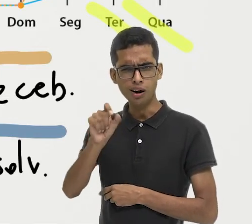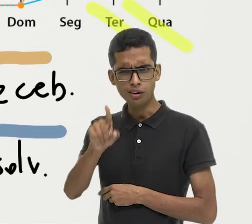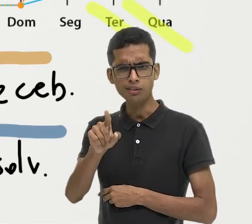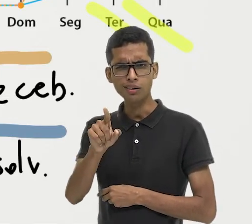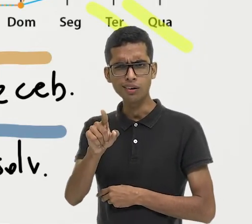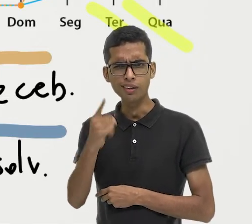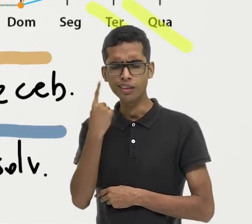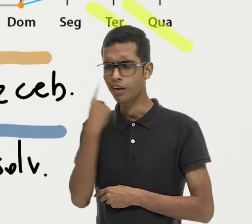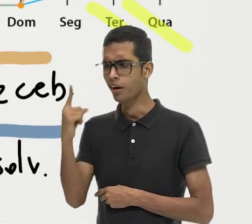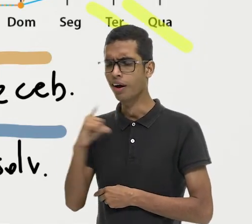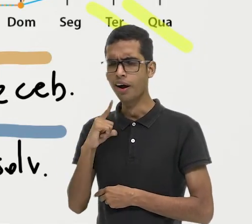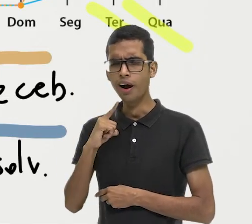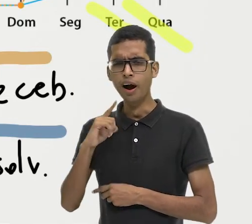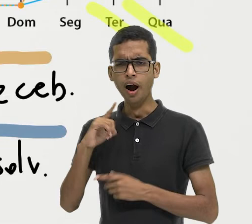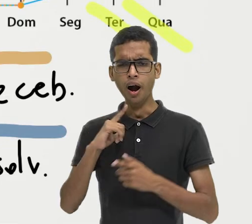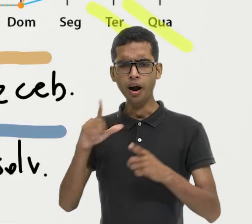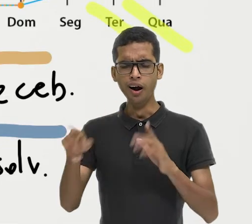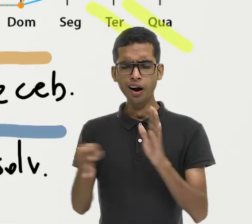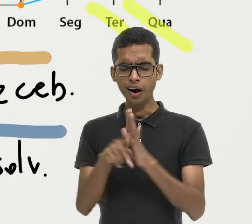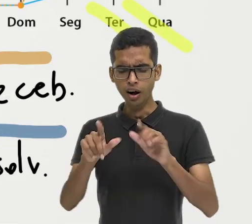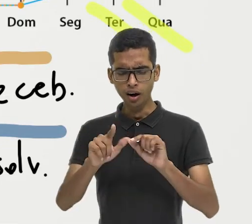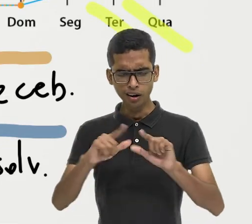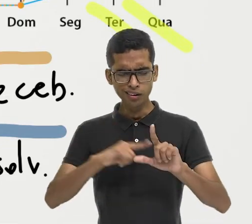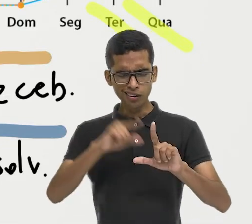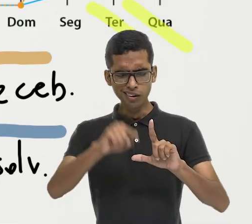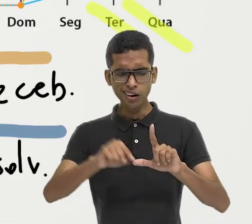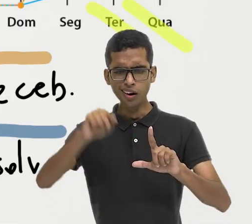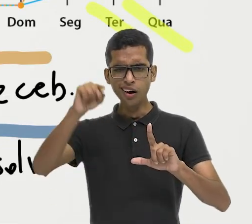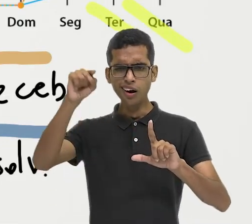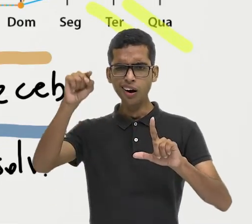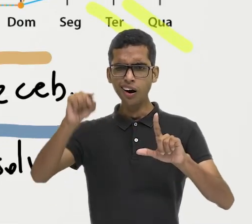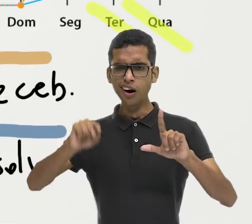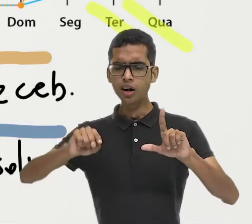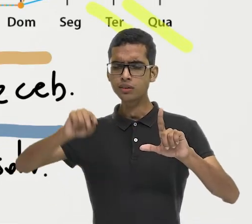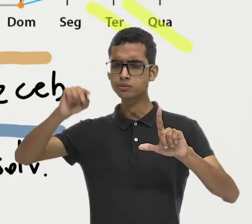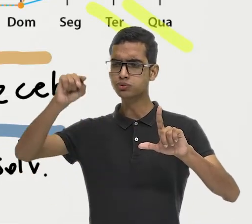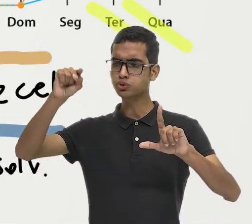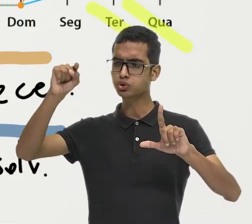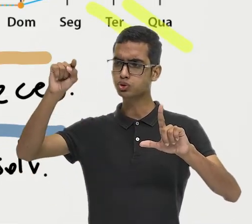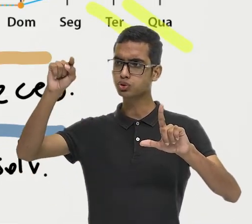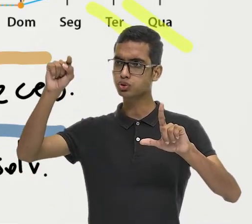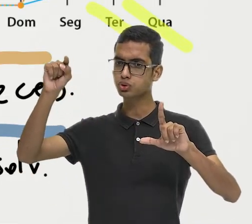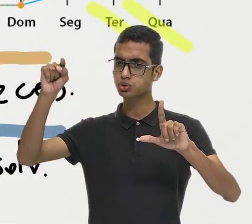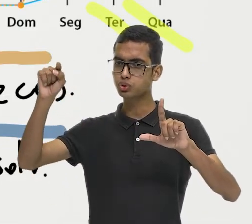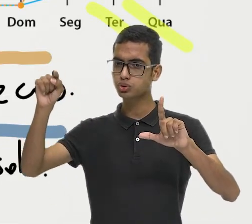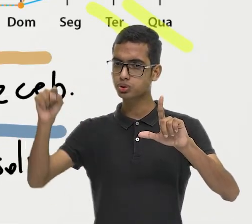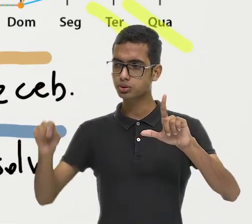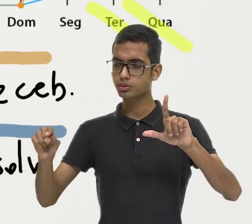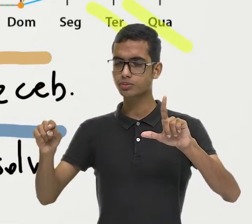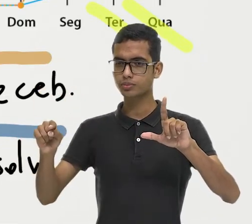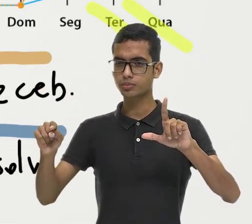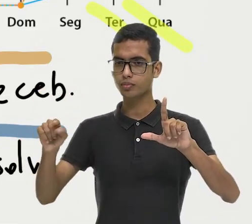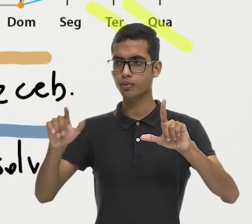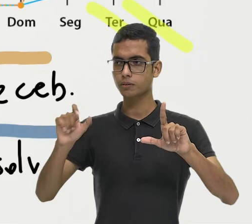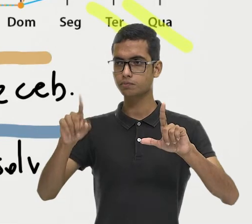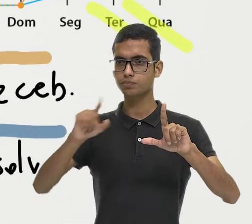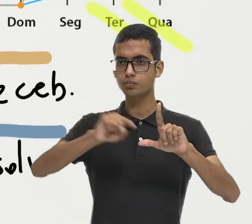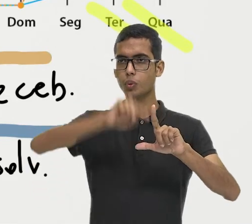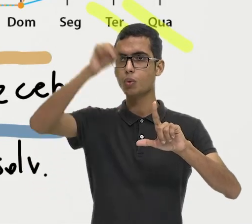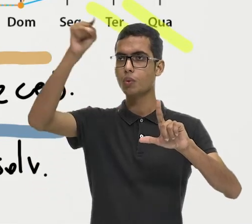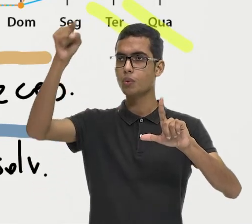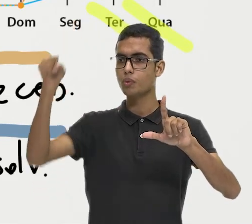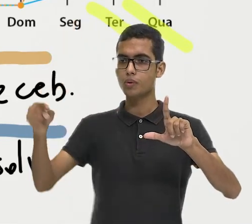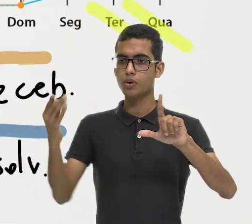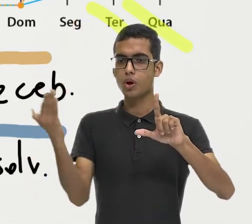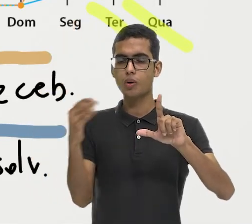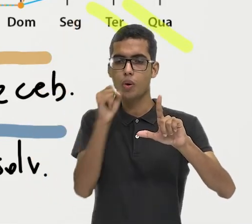ponto alaranjado. Por quê, pessoal? Justamente porque a quantidade de reclamações resolvidas